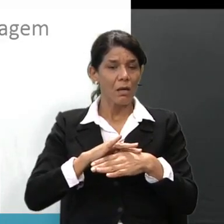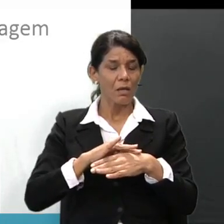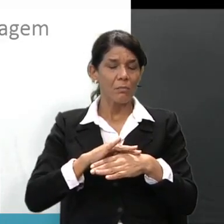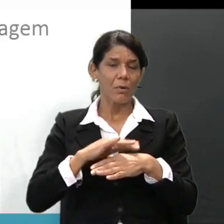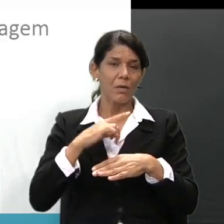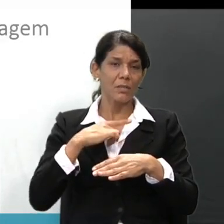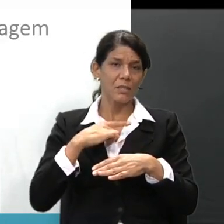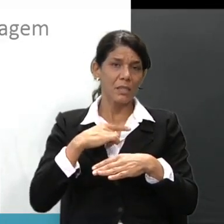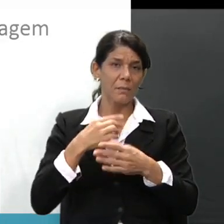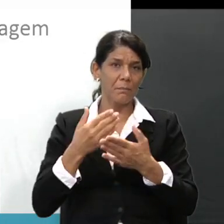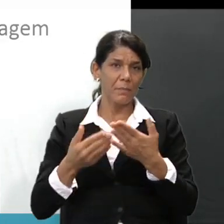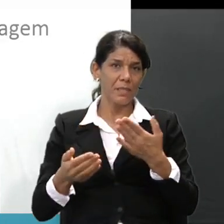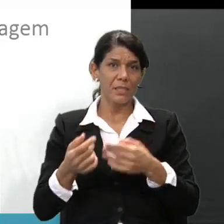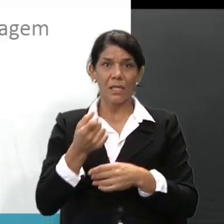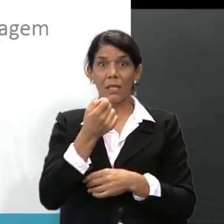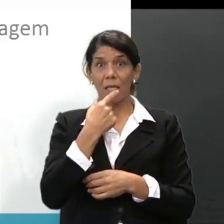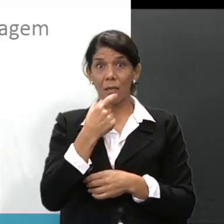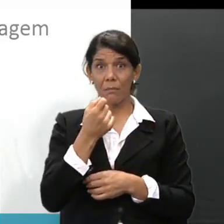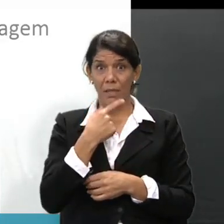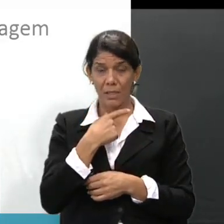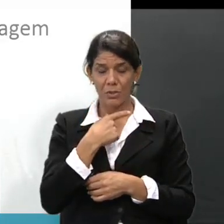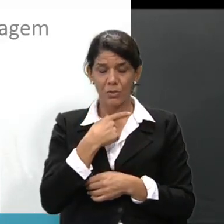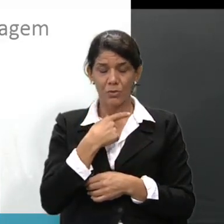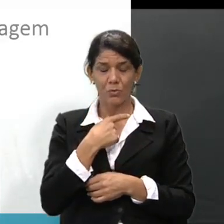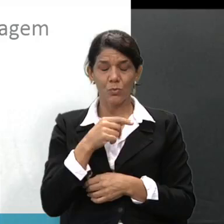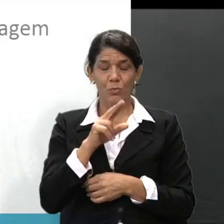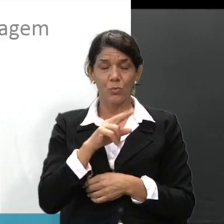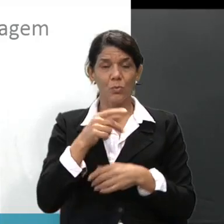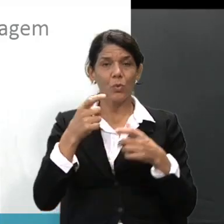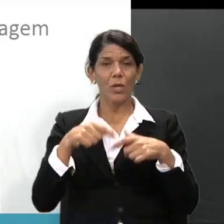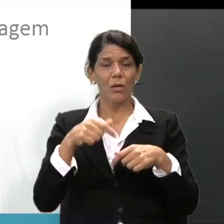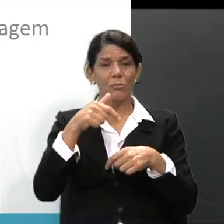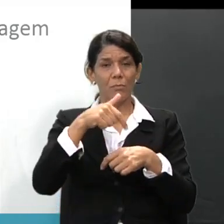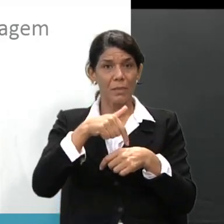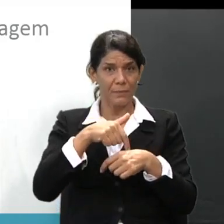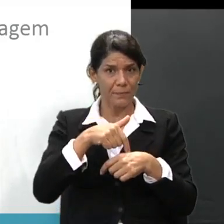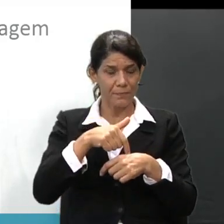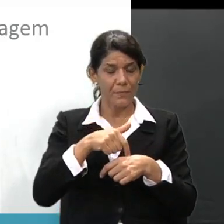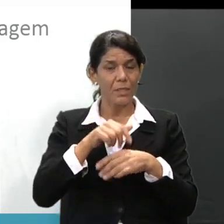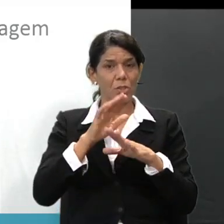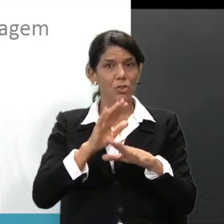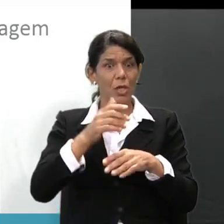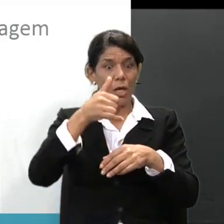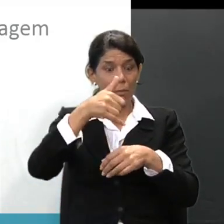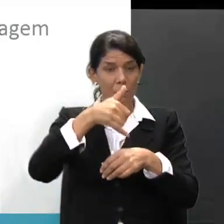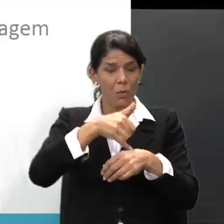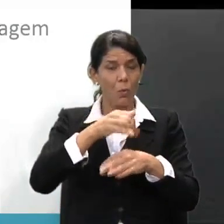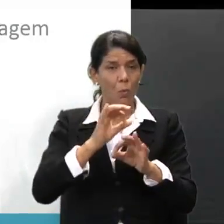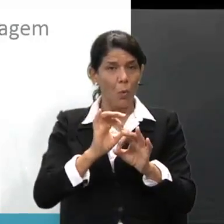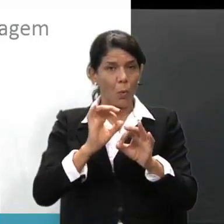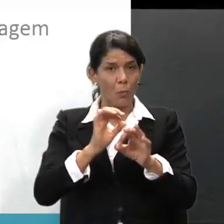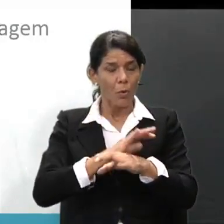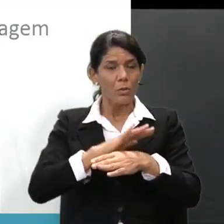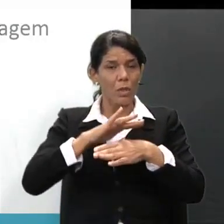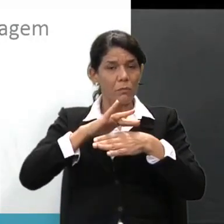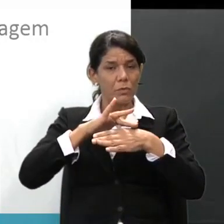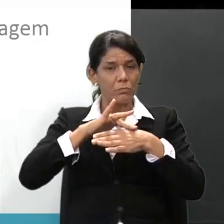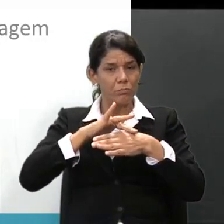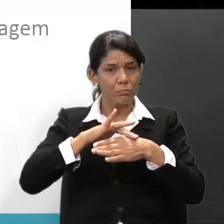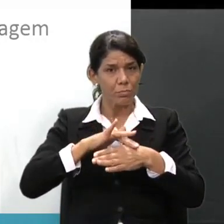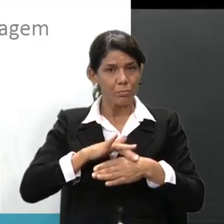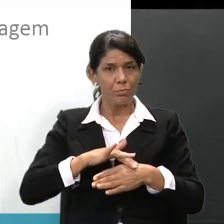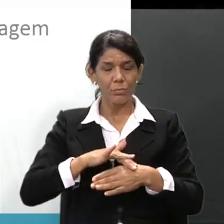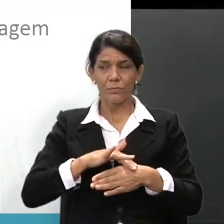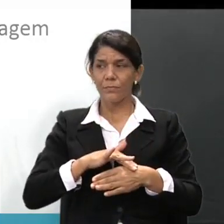pode haver o escape do medicamento do local da aplicação do tecido. Feito isso, né, nós vamos